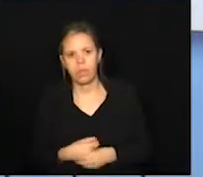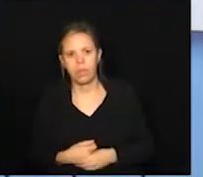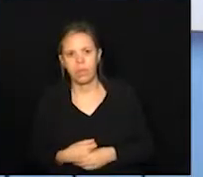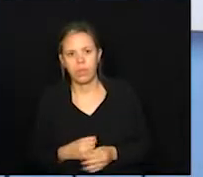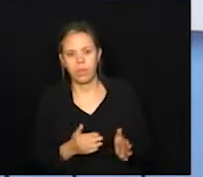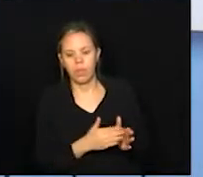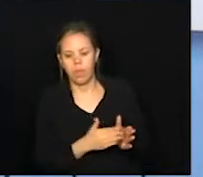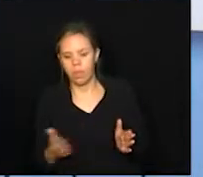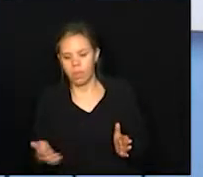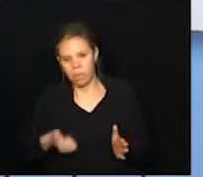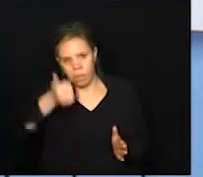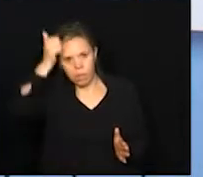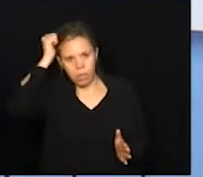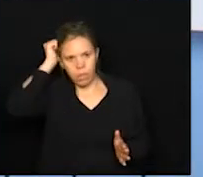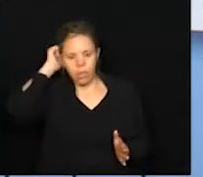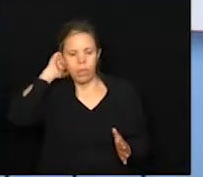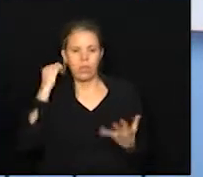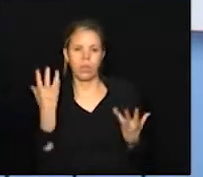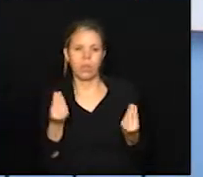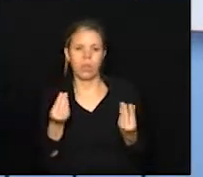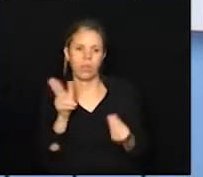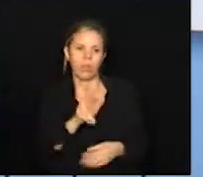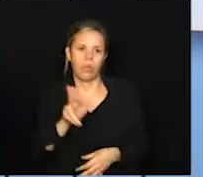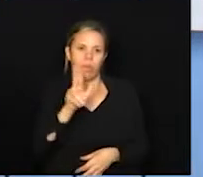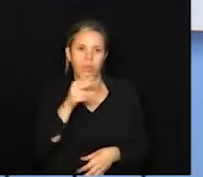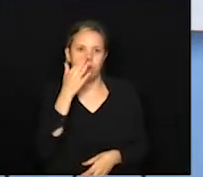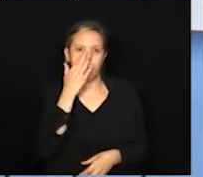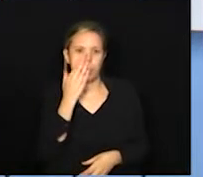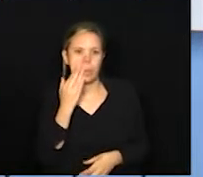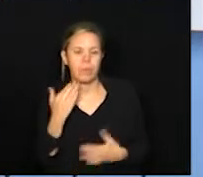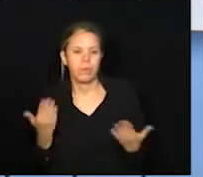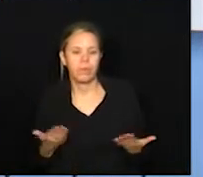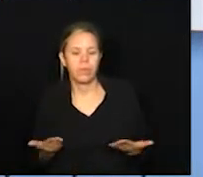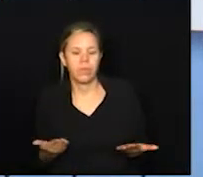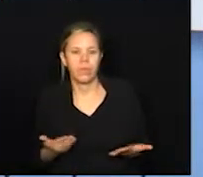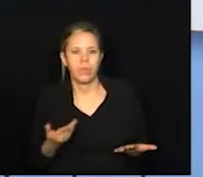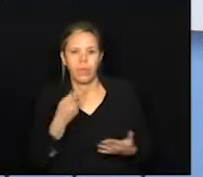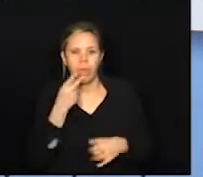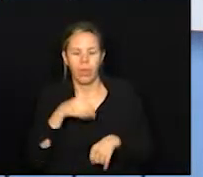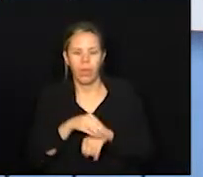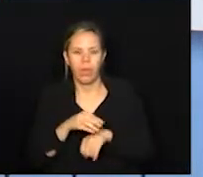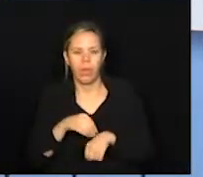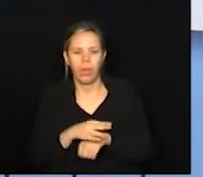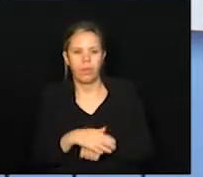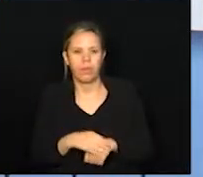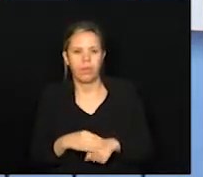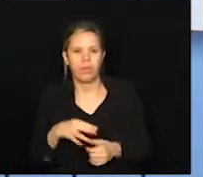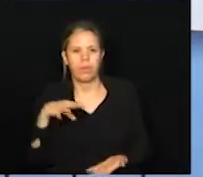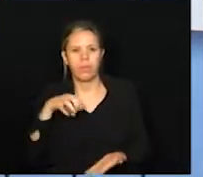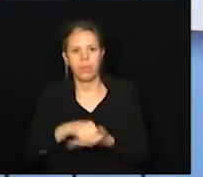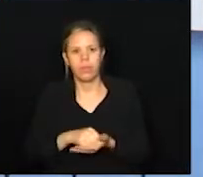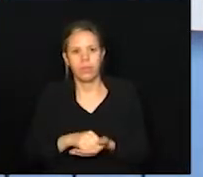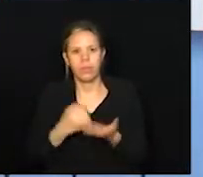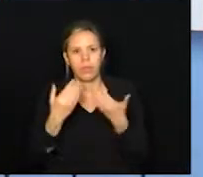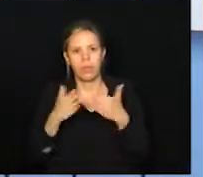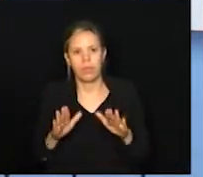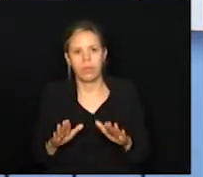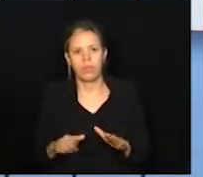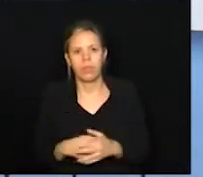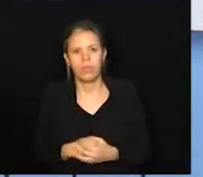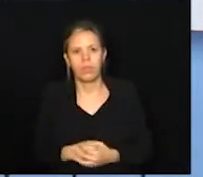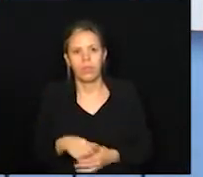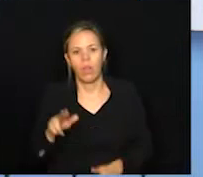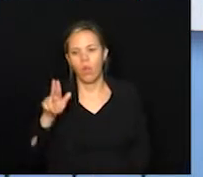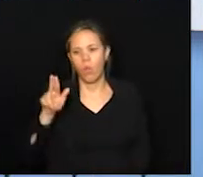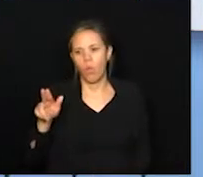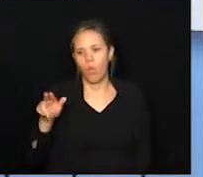época de vestibular de inverno em muitas universidades. E hoje a gente traz aí, ó, as inscrições abertas para a